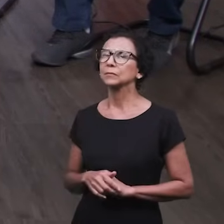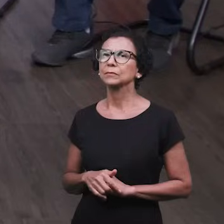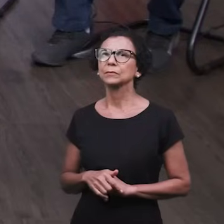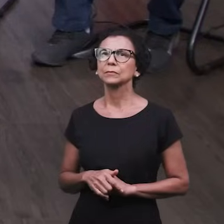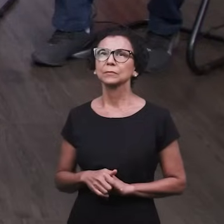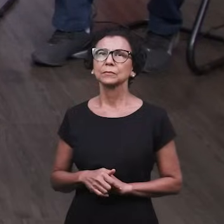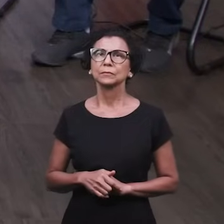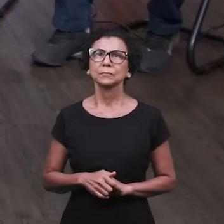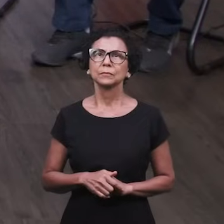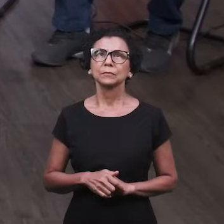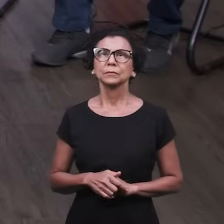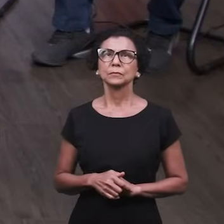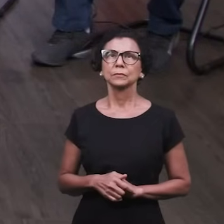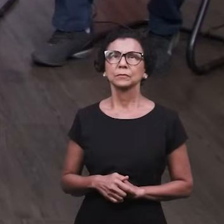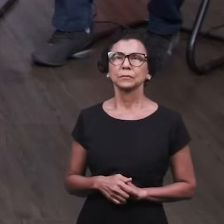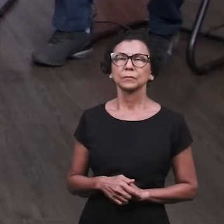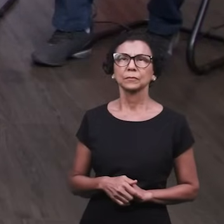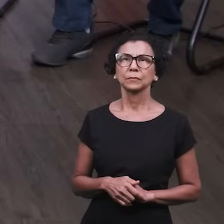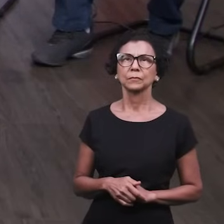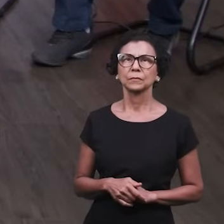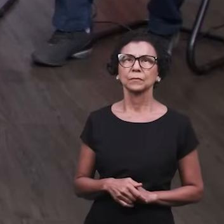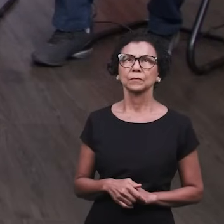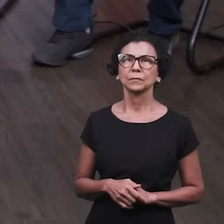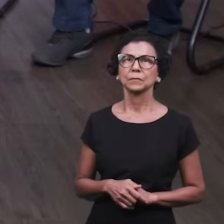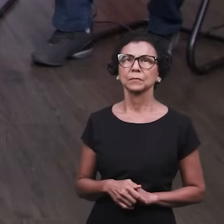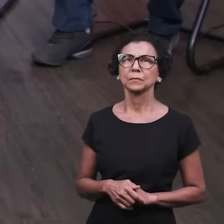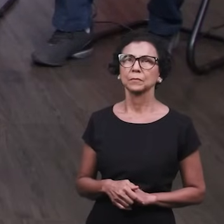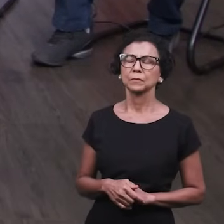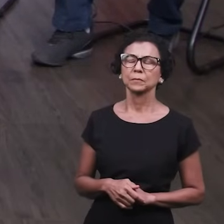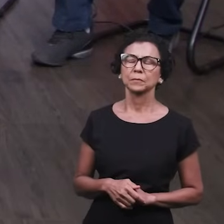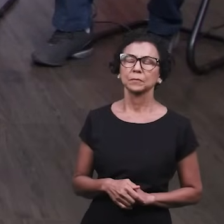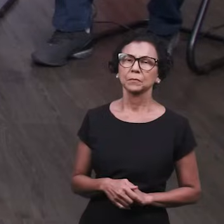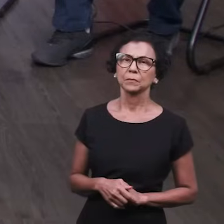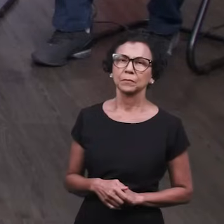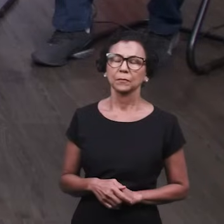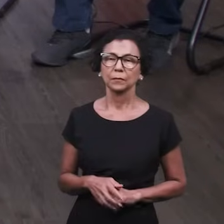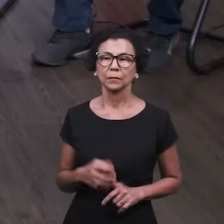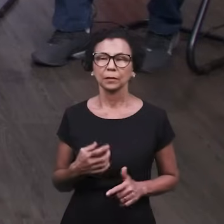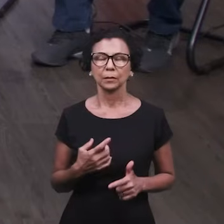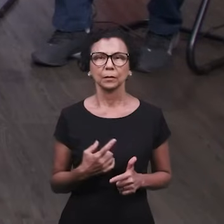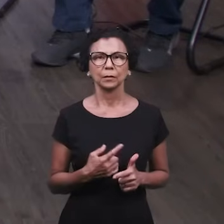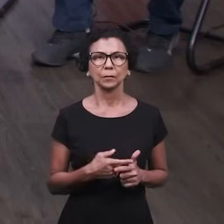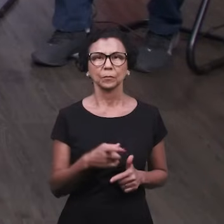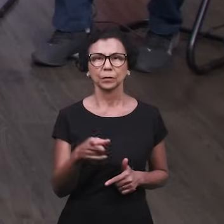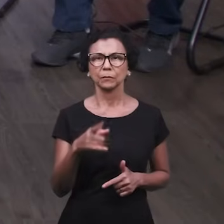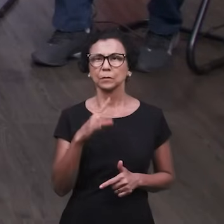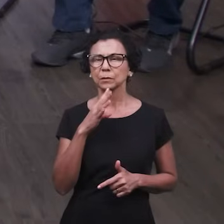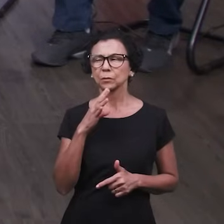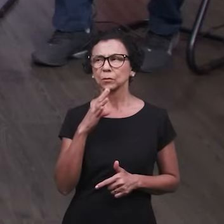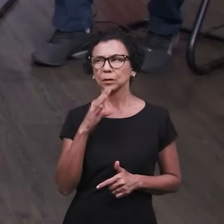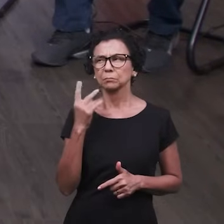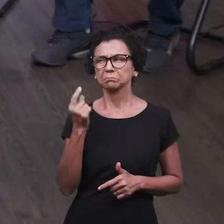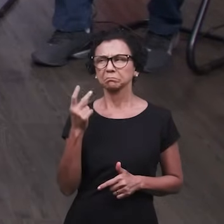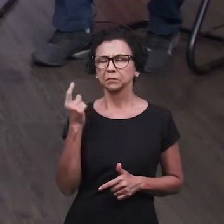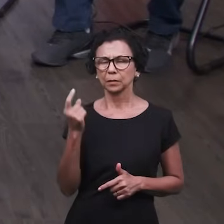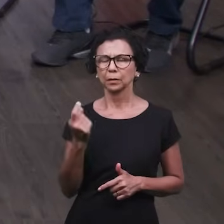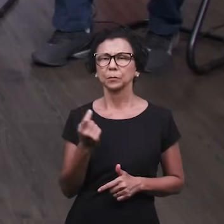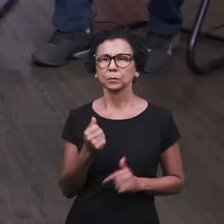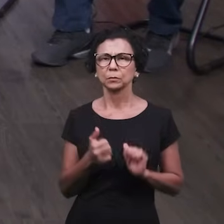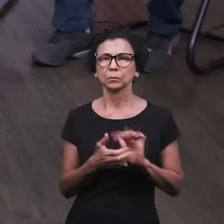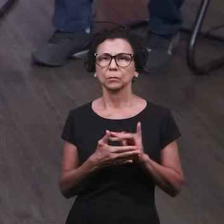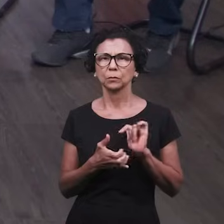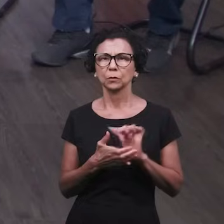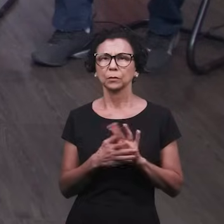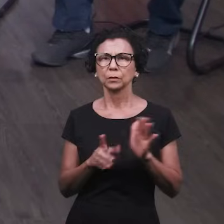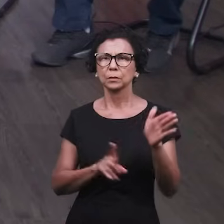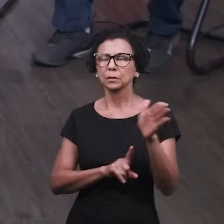perguntas, nesse quesito, porque você fez parte direto com as gravações de louvores.